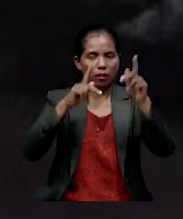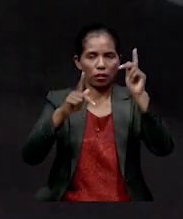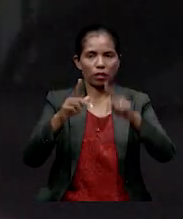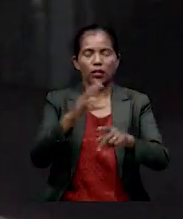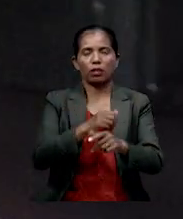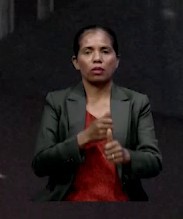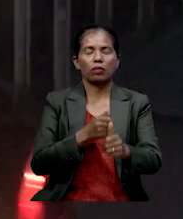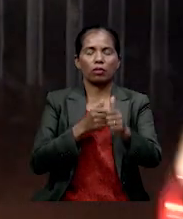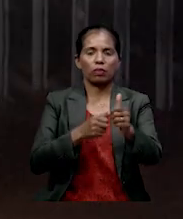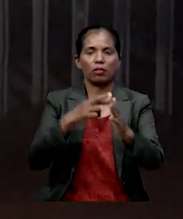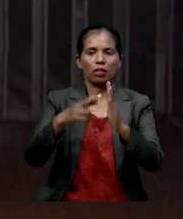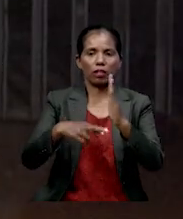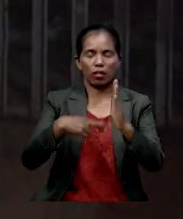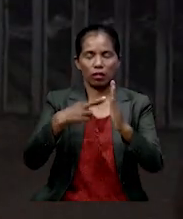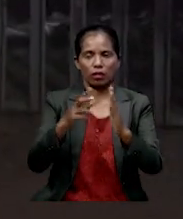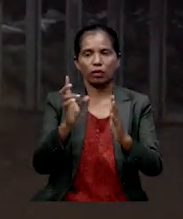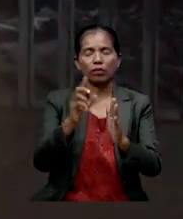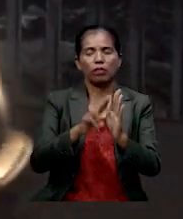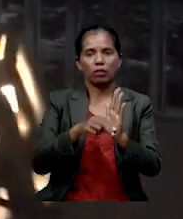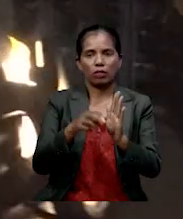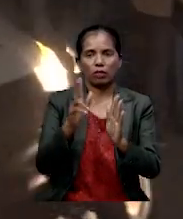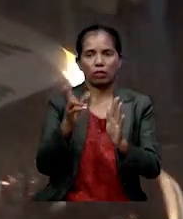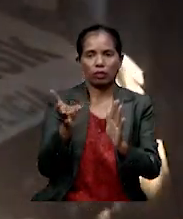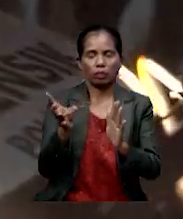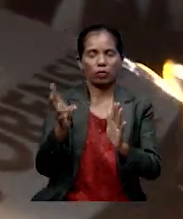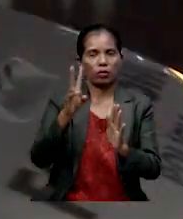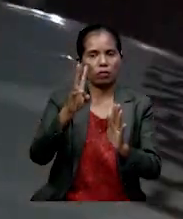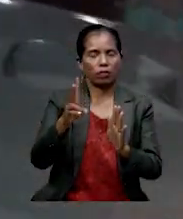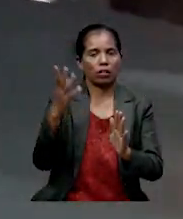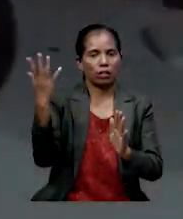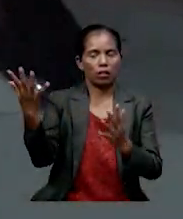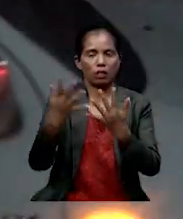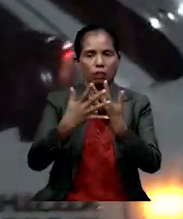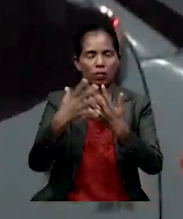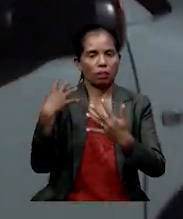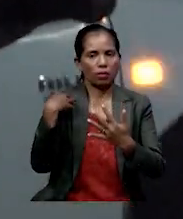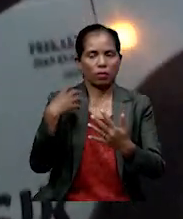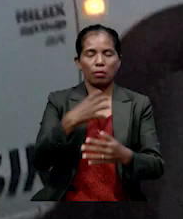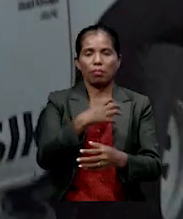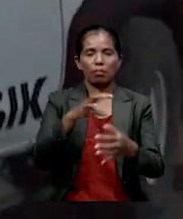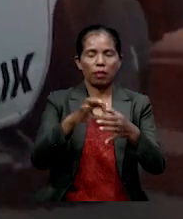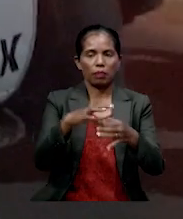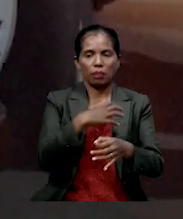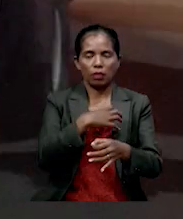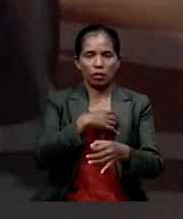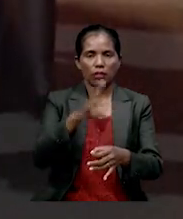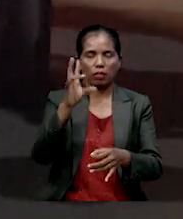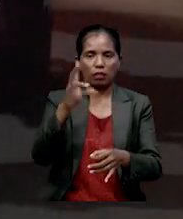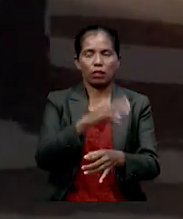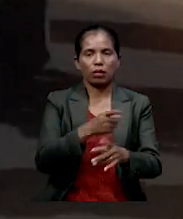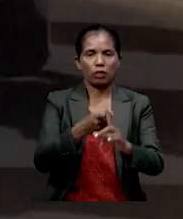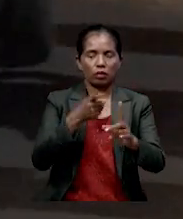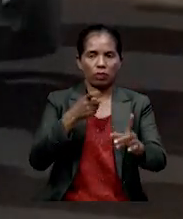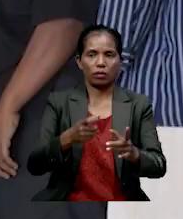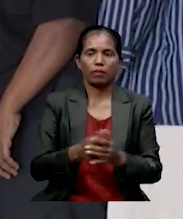cumpri detenção ora situ nulo resing rua e a sela. Além de ne, ba membro penetele na Ingualu ne behetan suspensão hosi comando